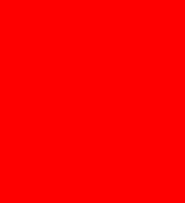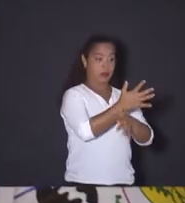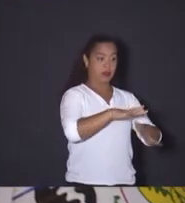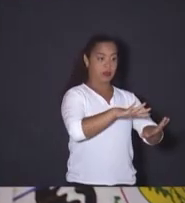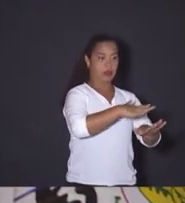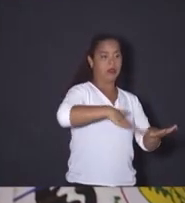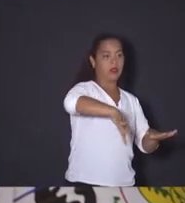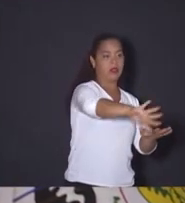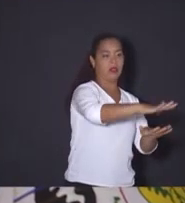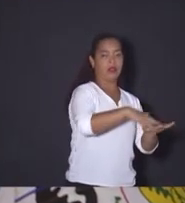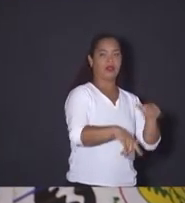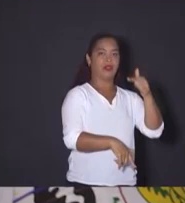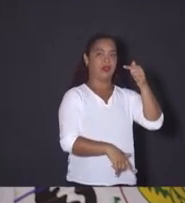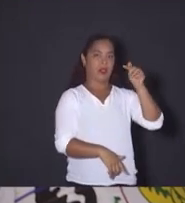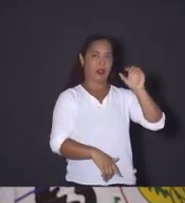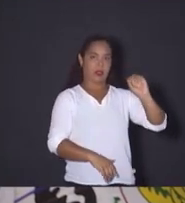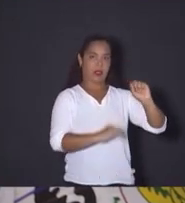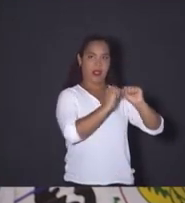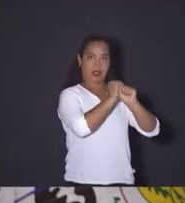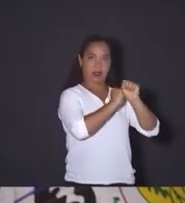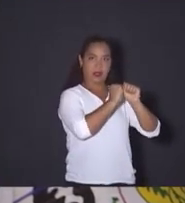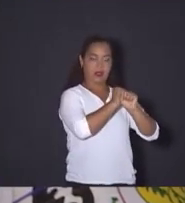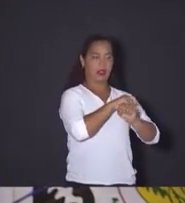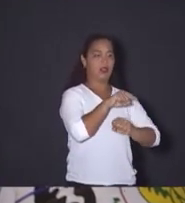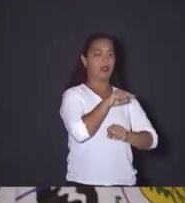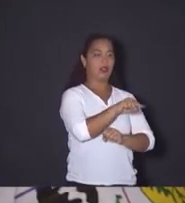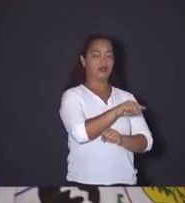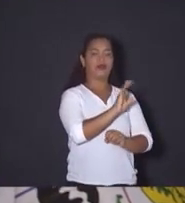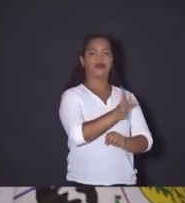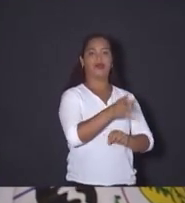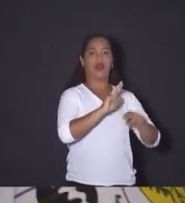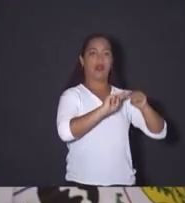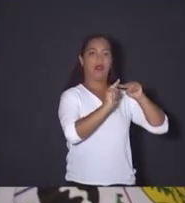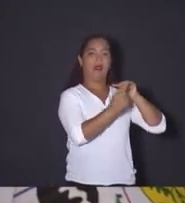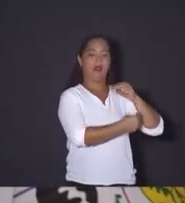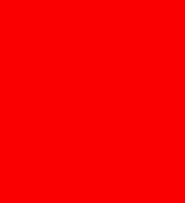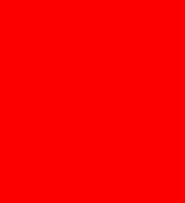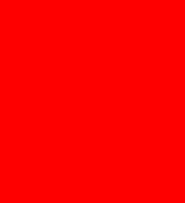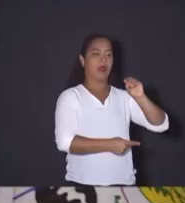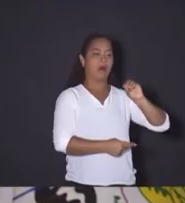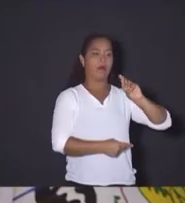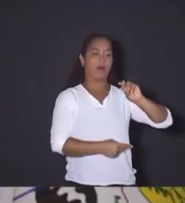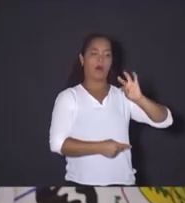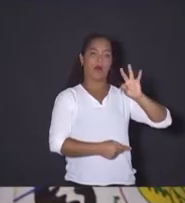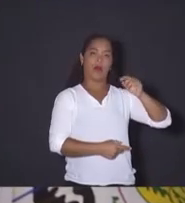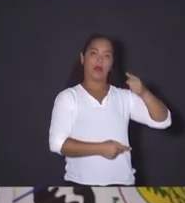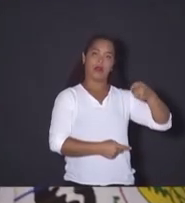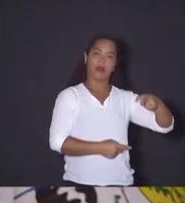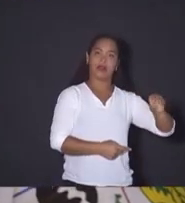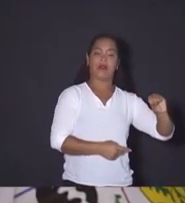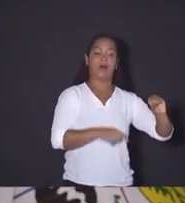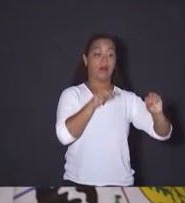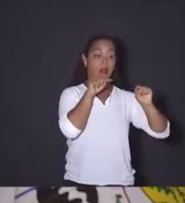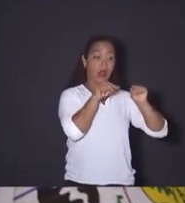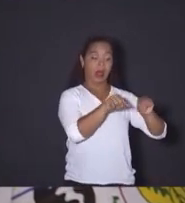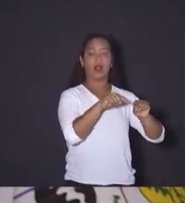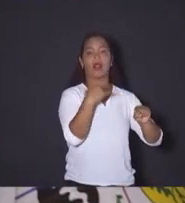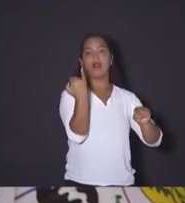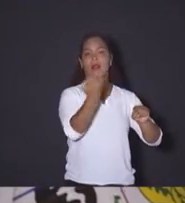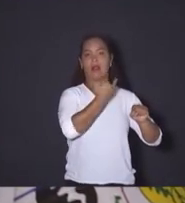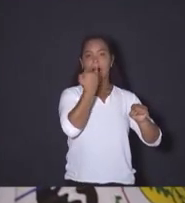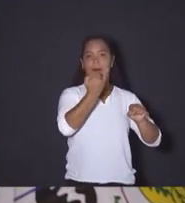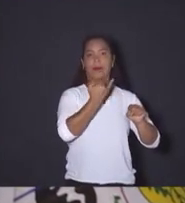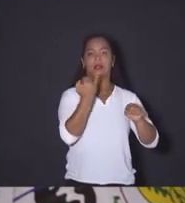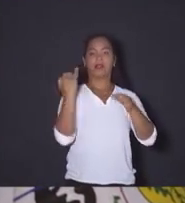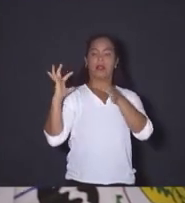anos logo de frente que nós estamos importando 16 tendo terreiro né dentro dessa